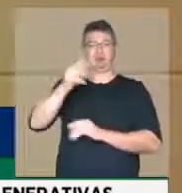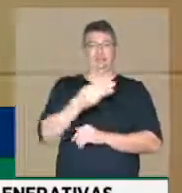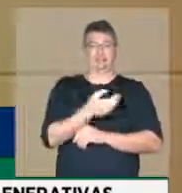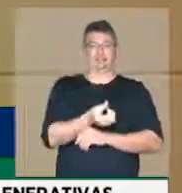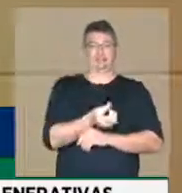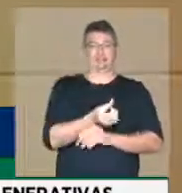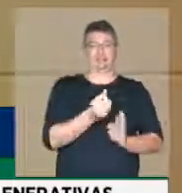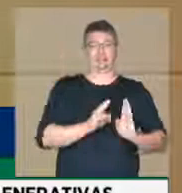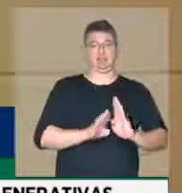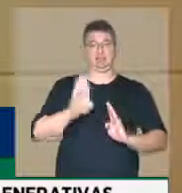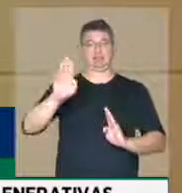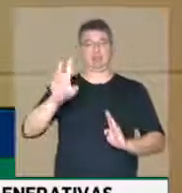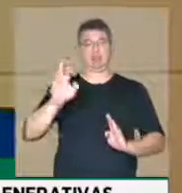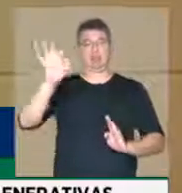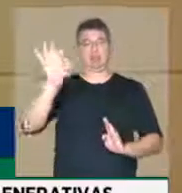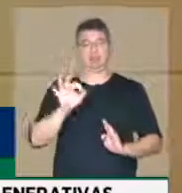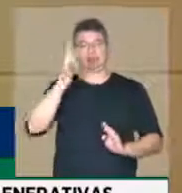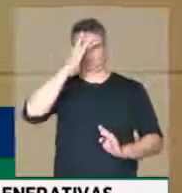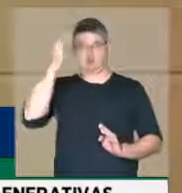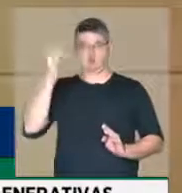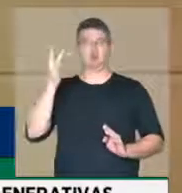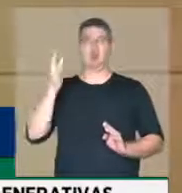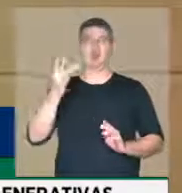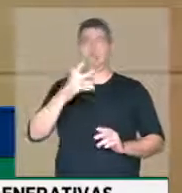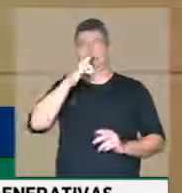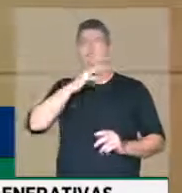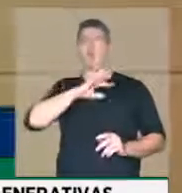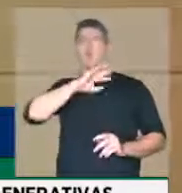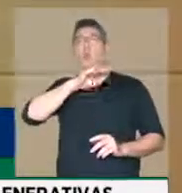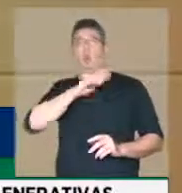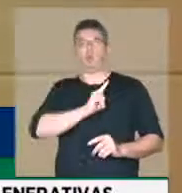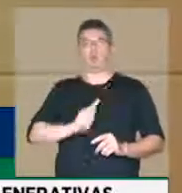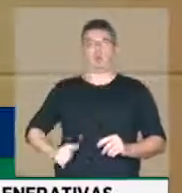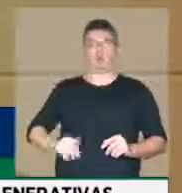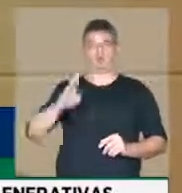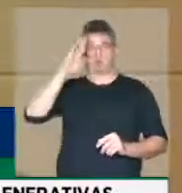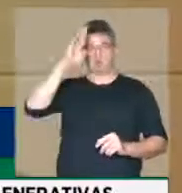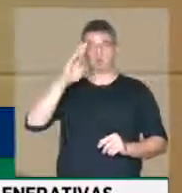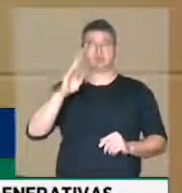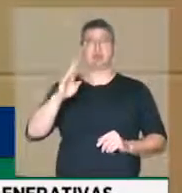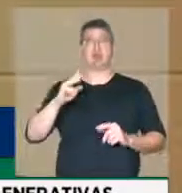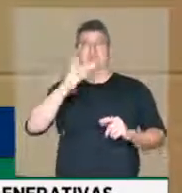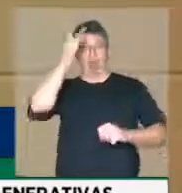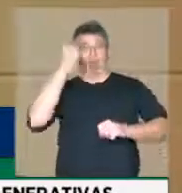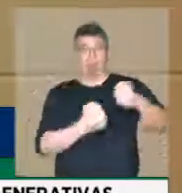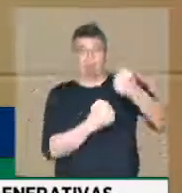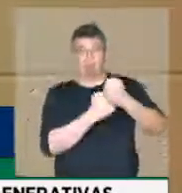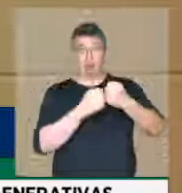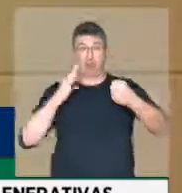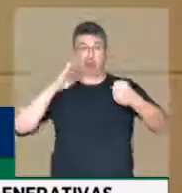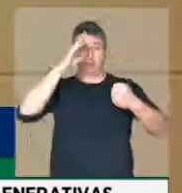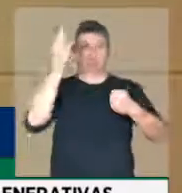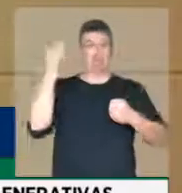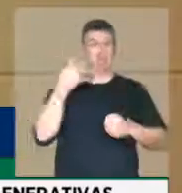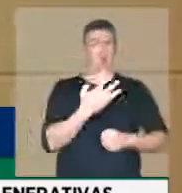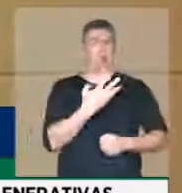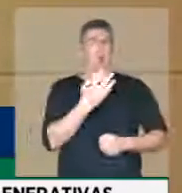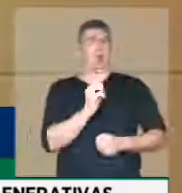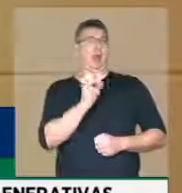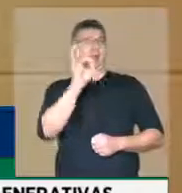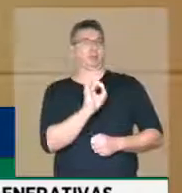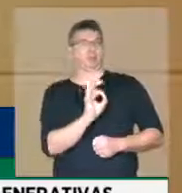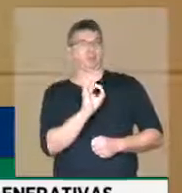para 50%. Enquanto isso, os apoiadores de Bolsonaro vêm caindo. Eram